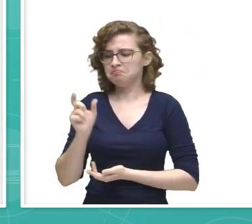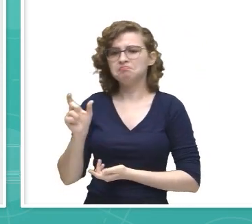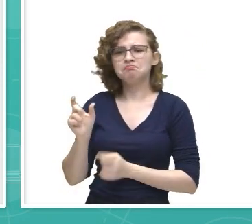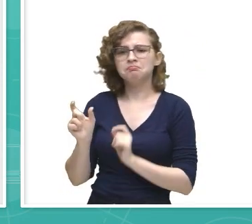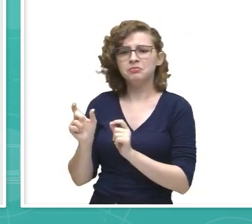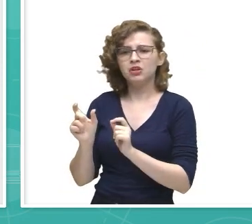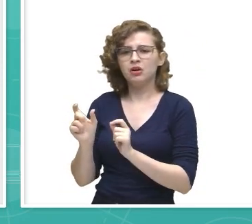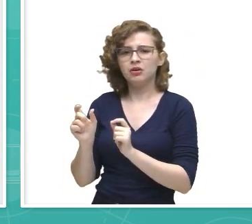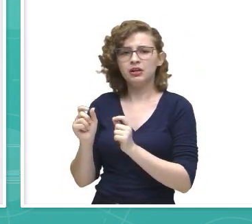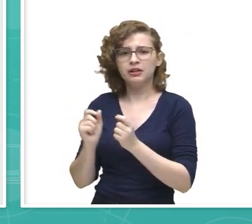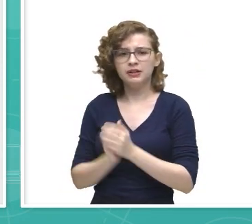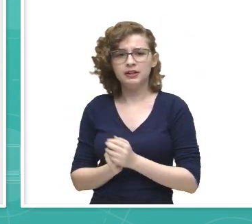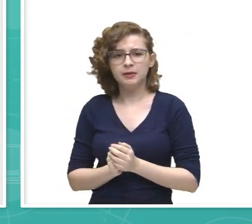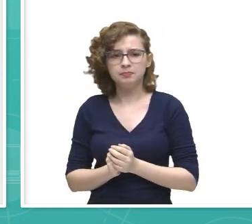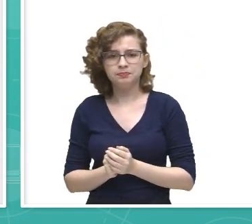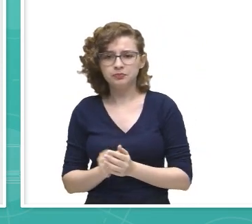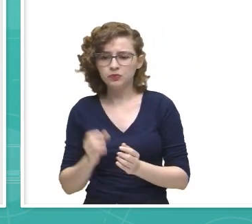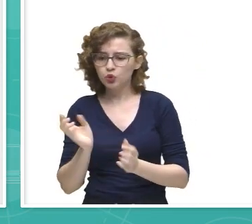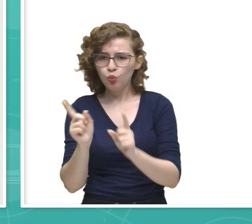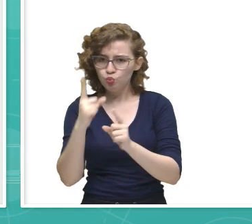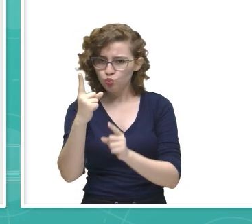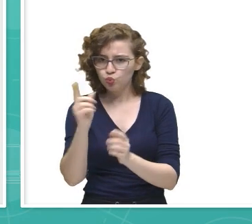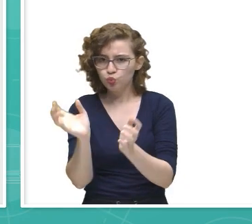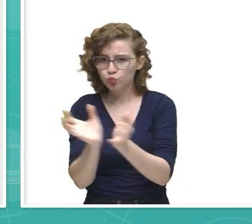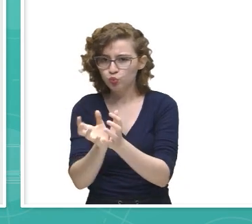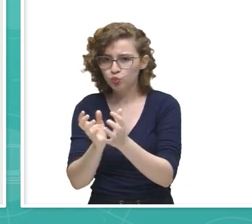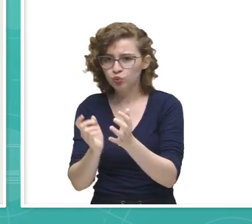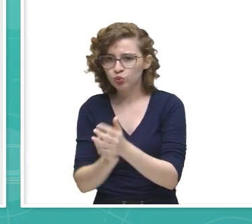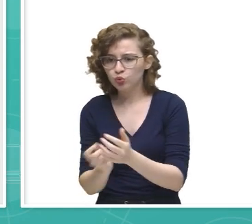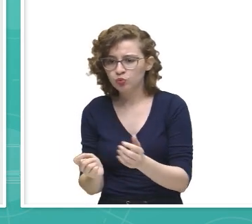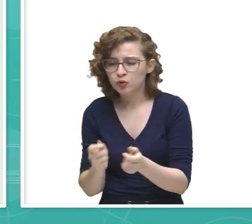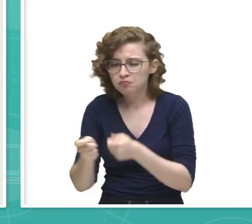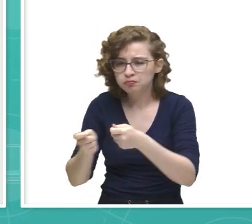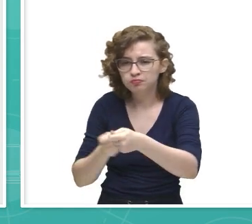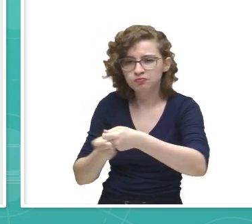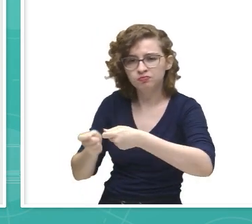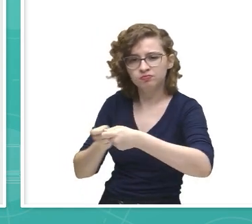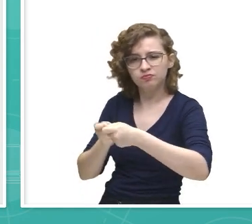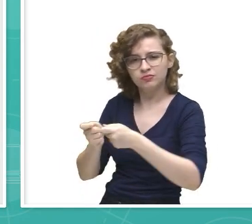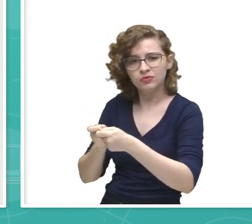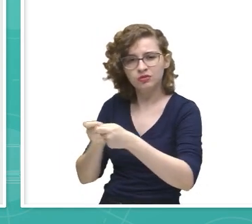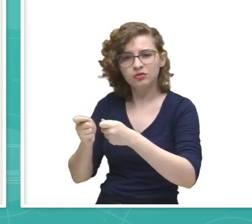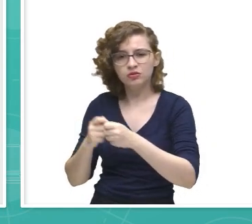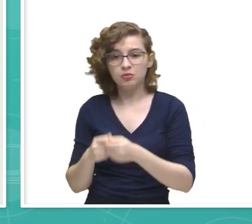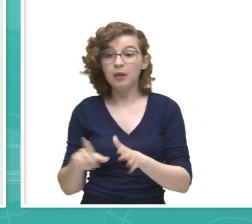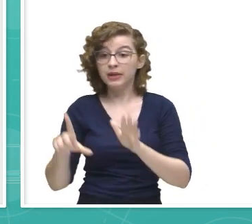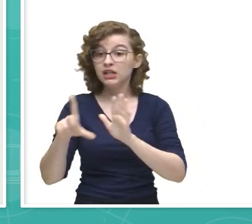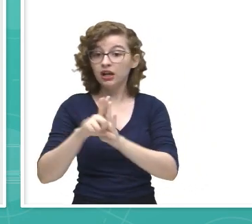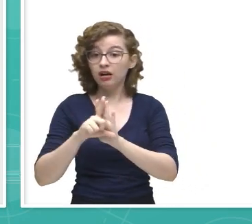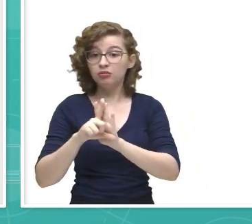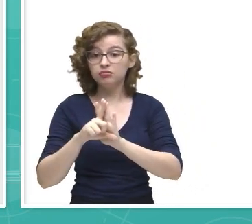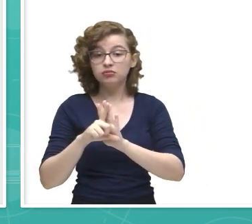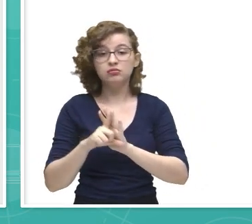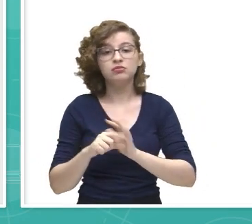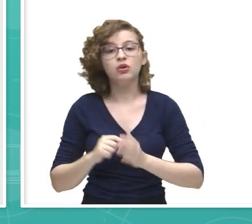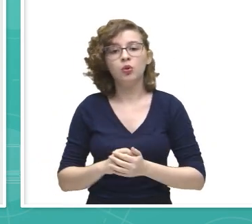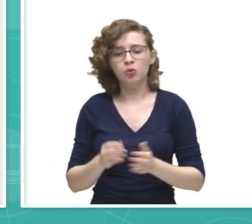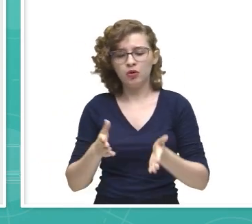um monopólio. É um monopólio sobre um produto, de forma legal, no período pré-colonial do